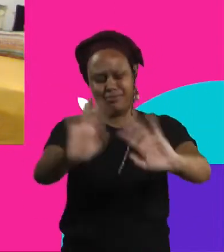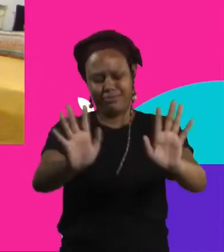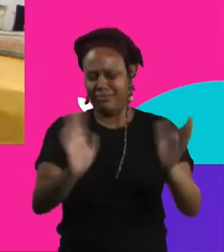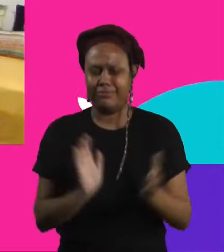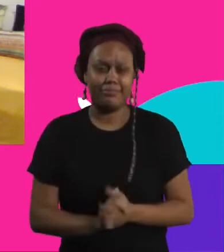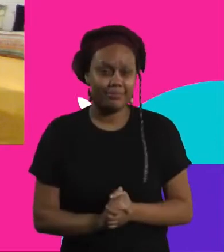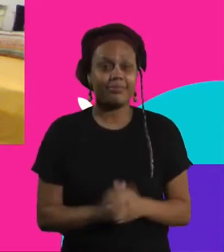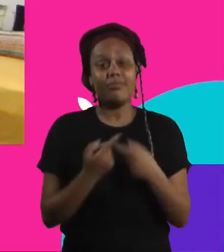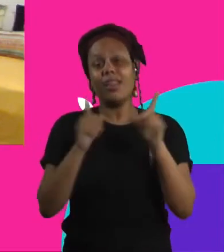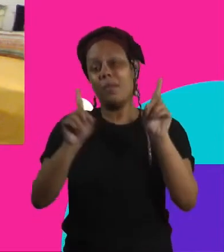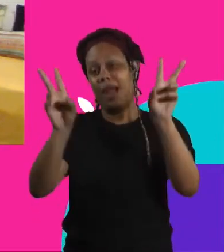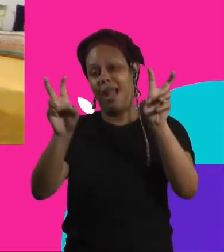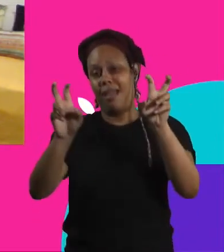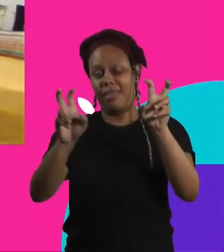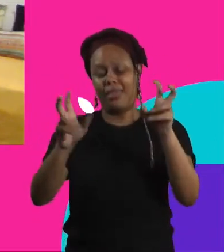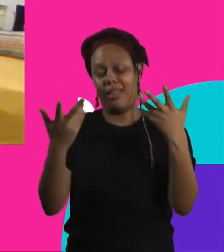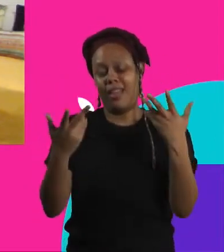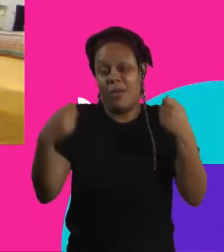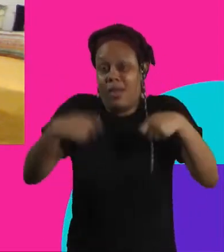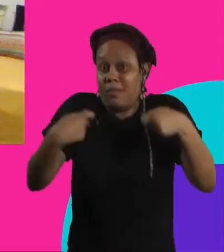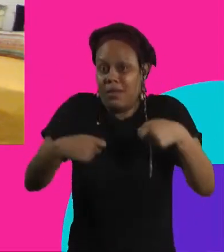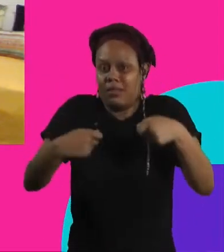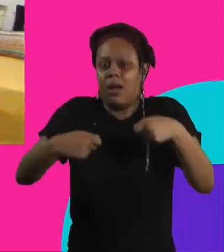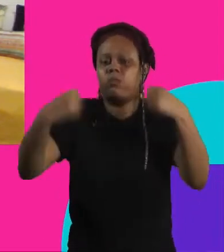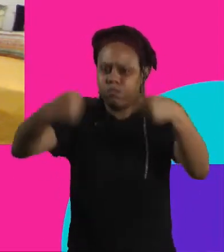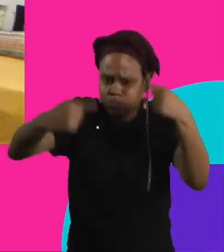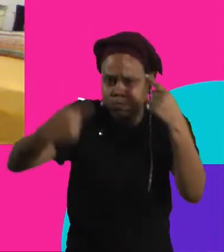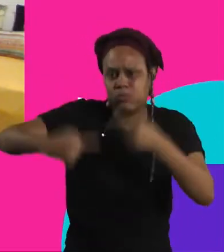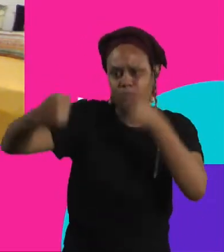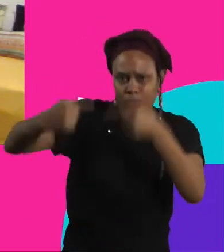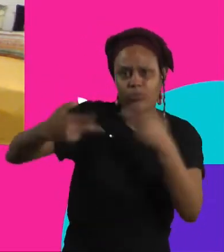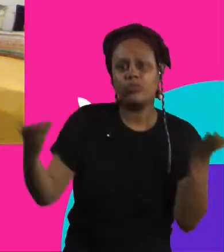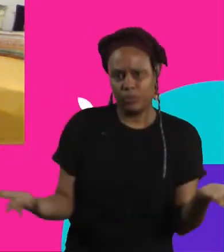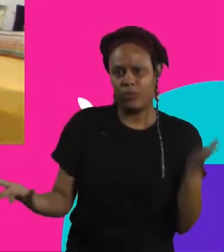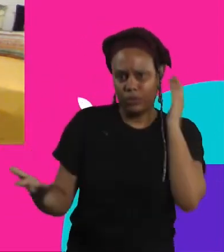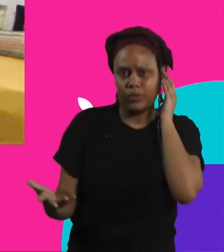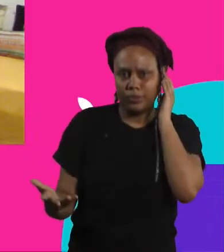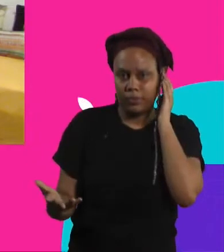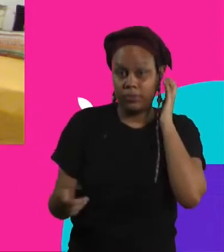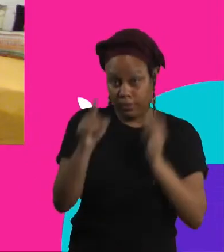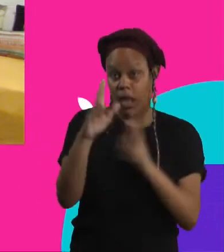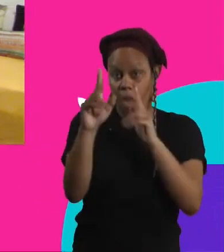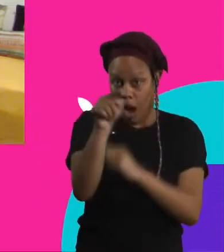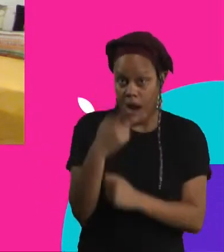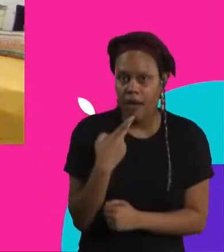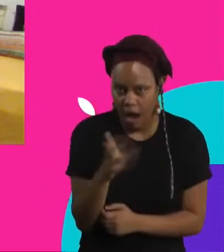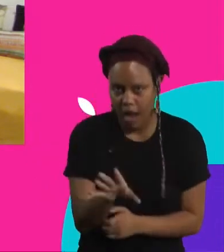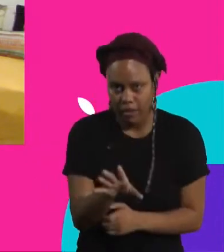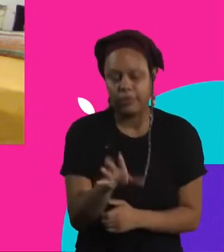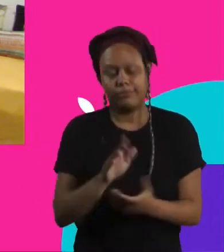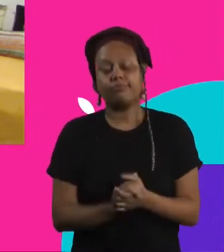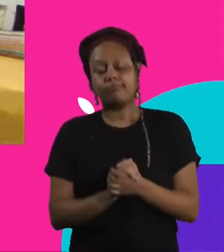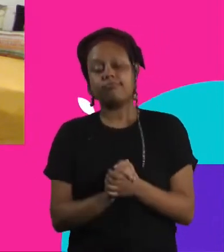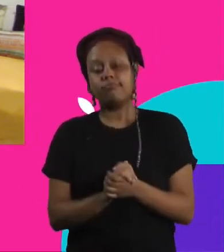precisa trazer à tona e discutir, mostrar e discutir. É isso, principalmente. Agora, como você disse, é bom para os negócios, porque a